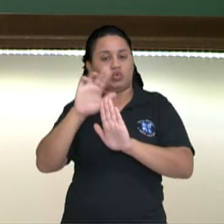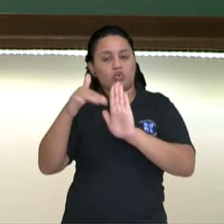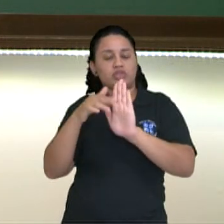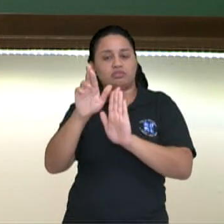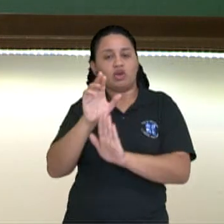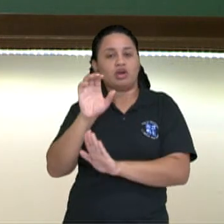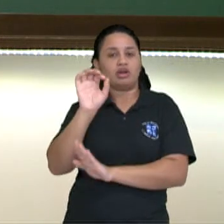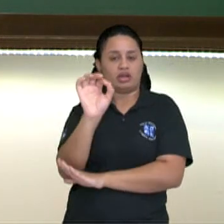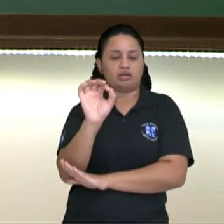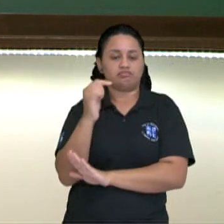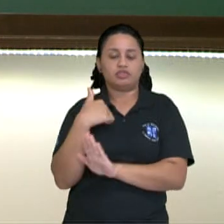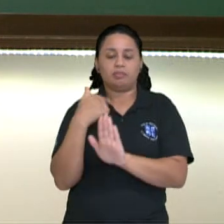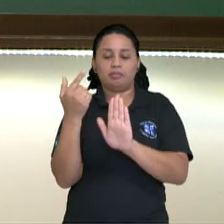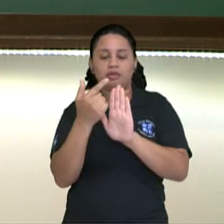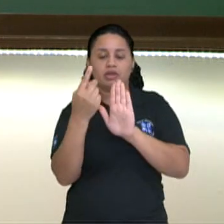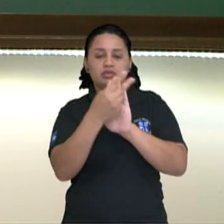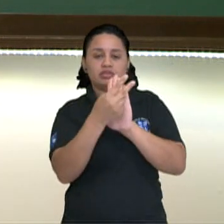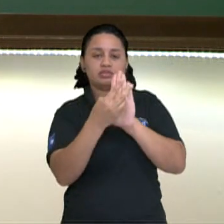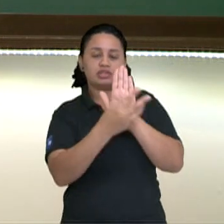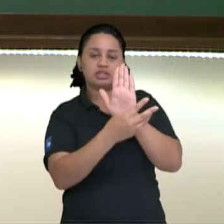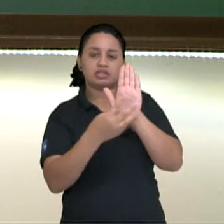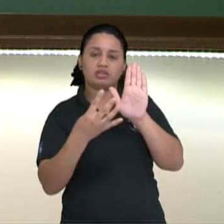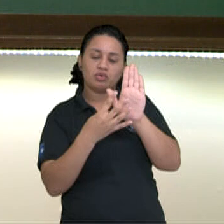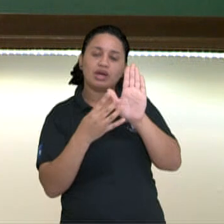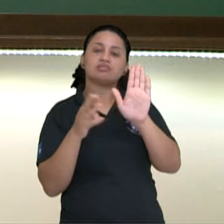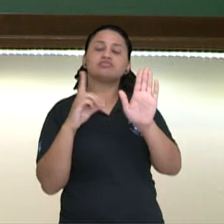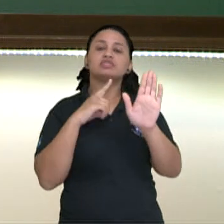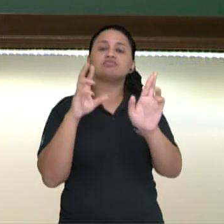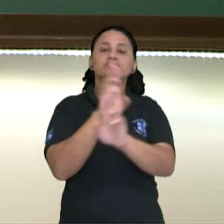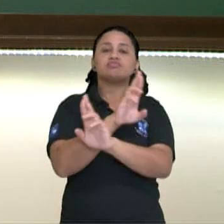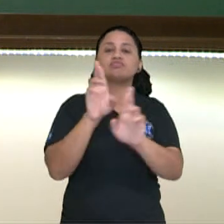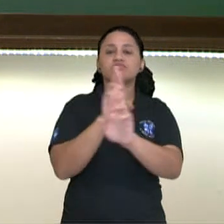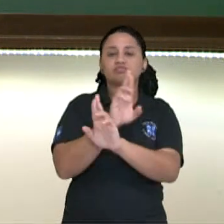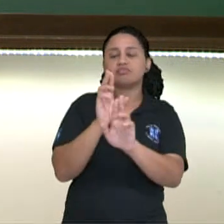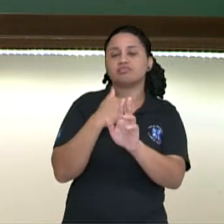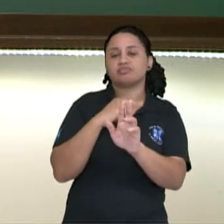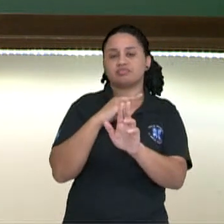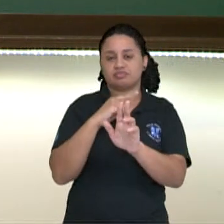do segundo, terceiro e quarto quadrante com as suas relações